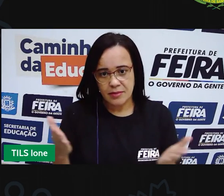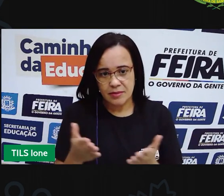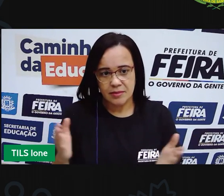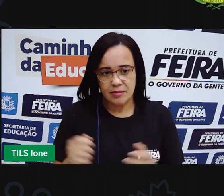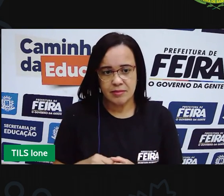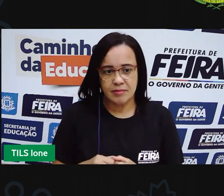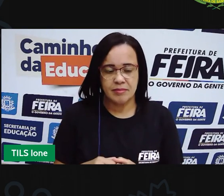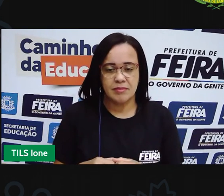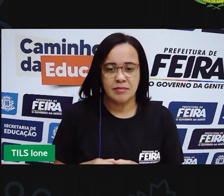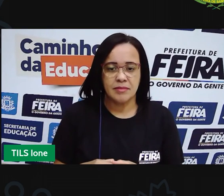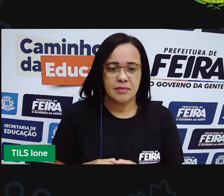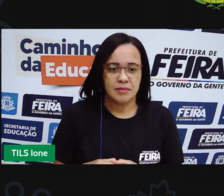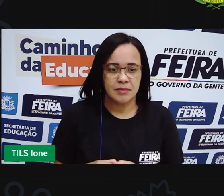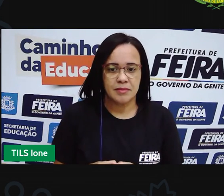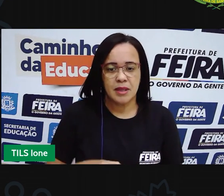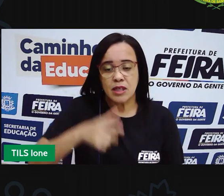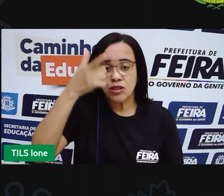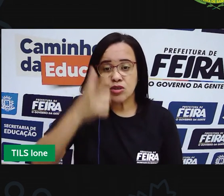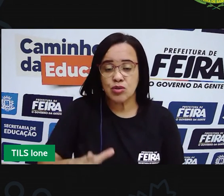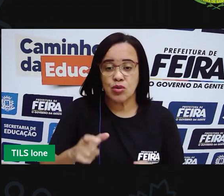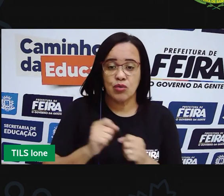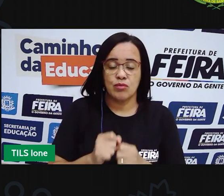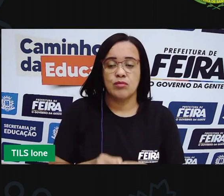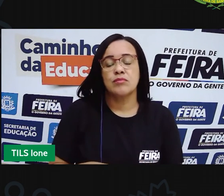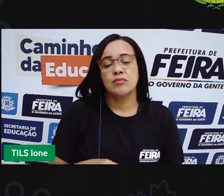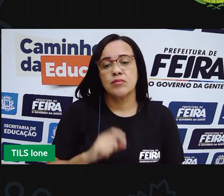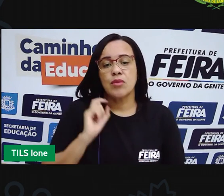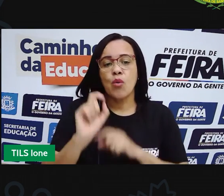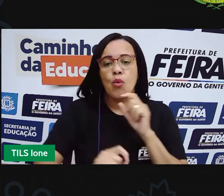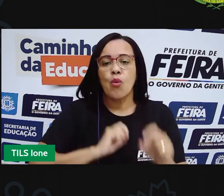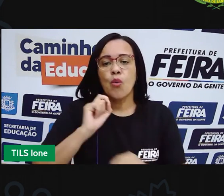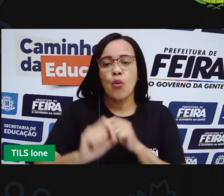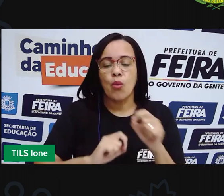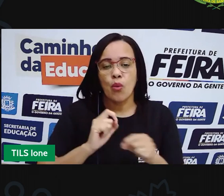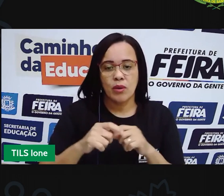ele vai reformar o